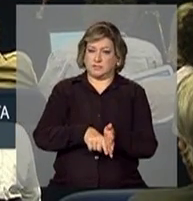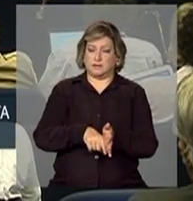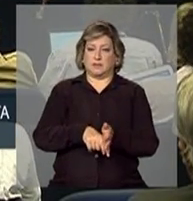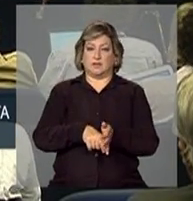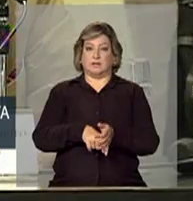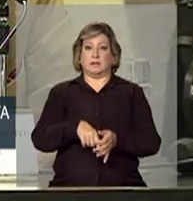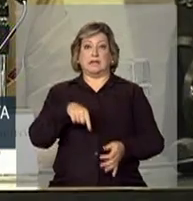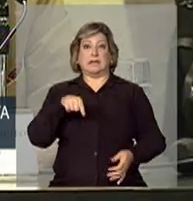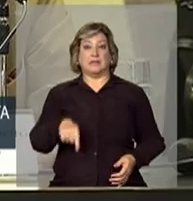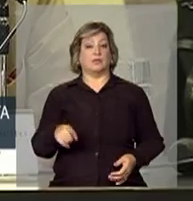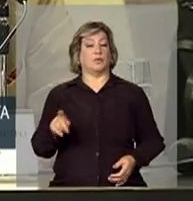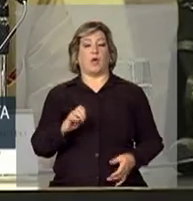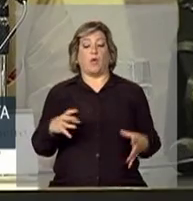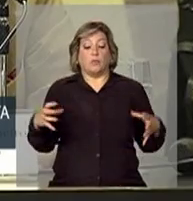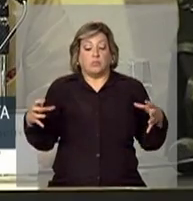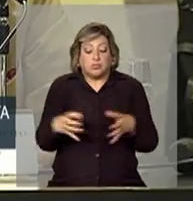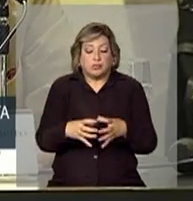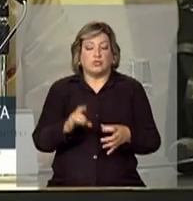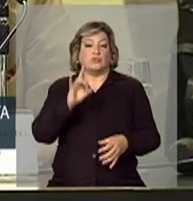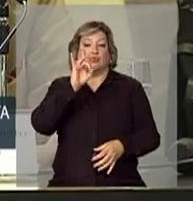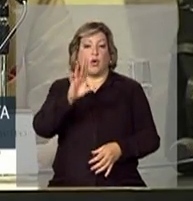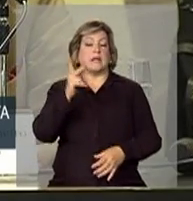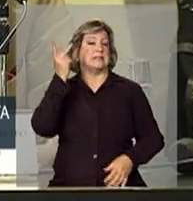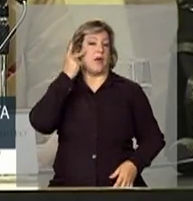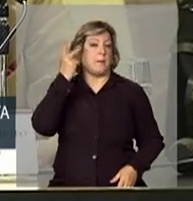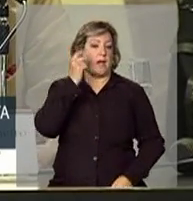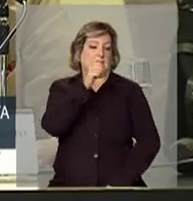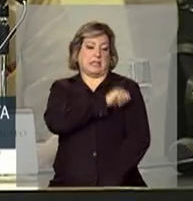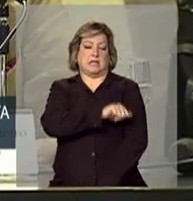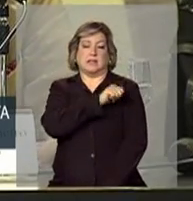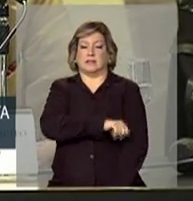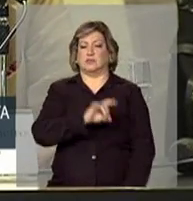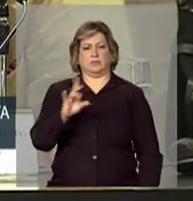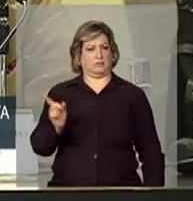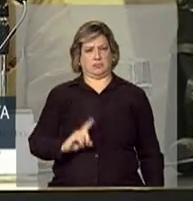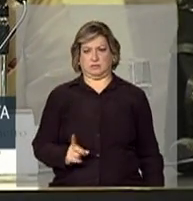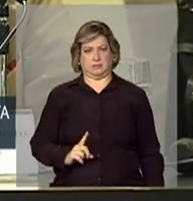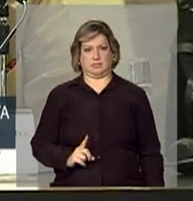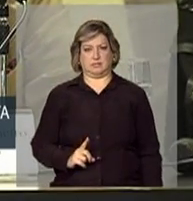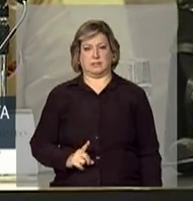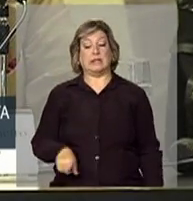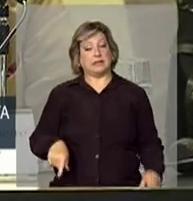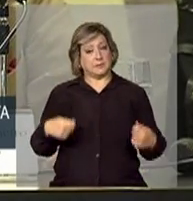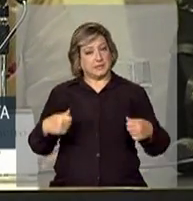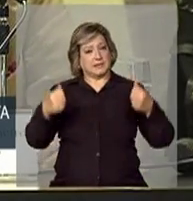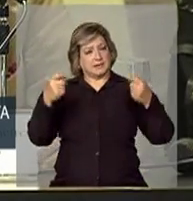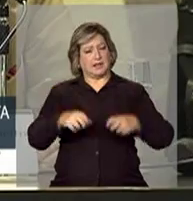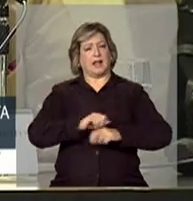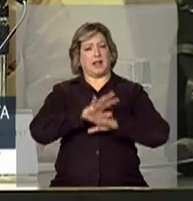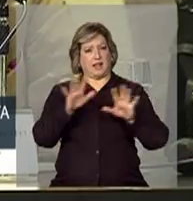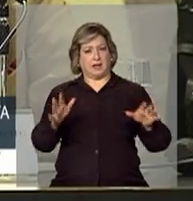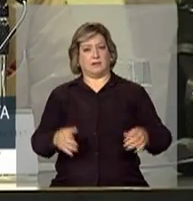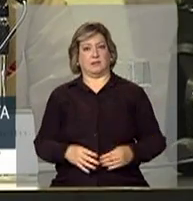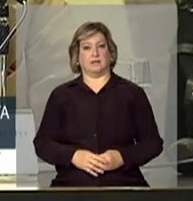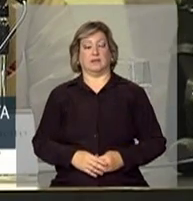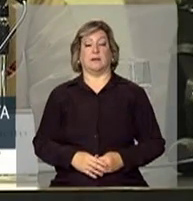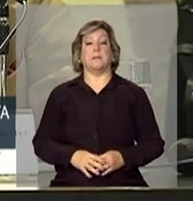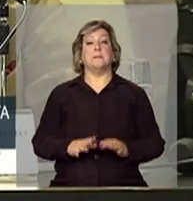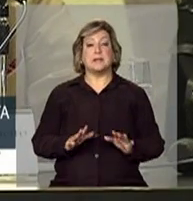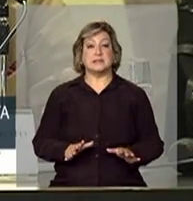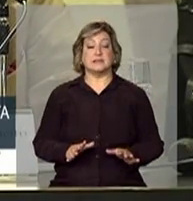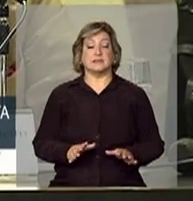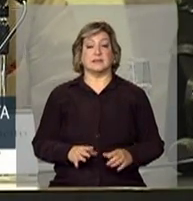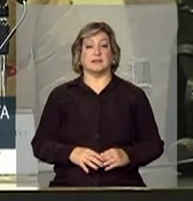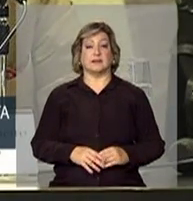Não é um conluio carioca paulista essa comissão. Isso precisa ficar absolutamente claro. Agora,